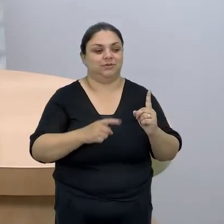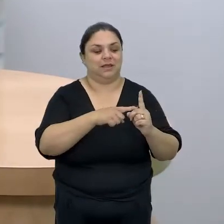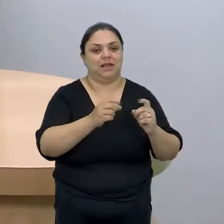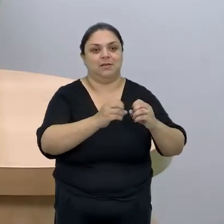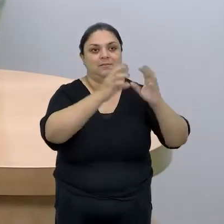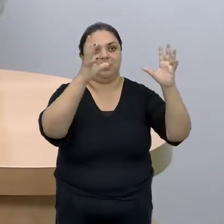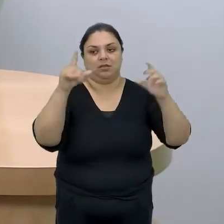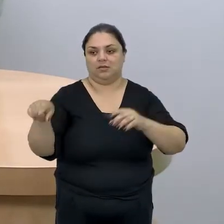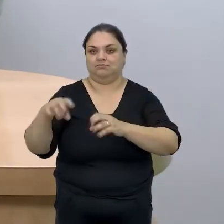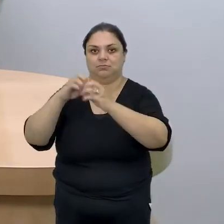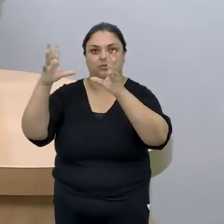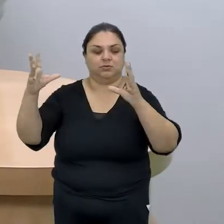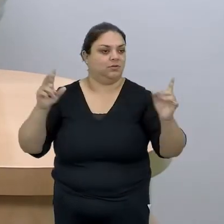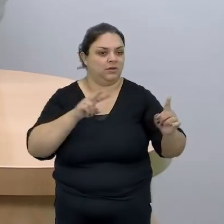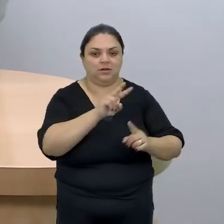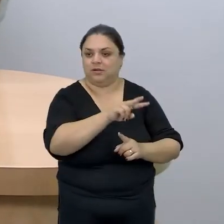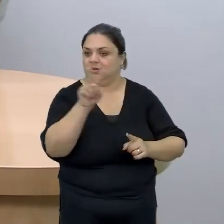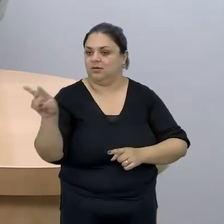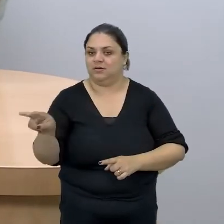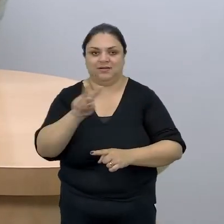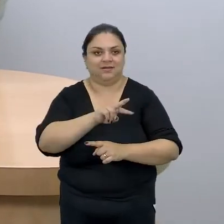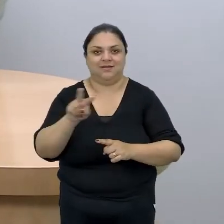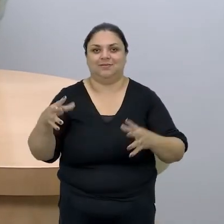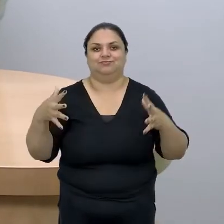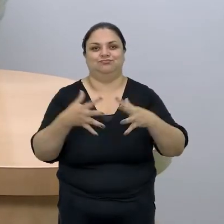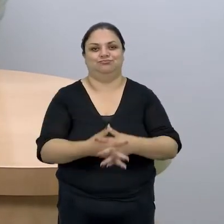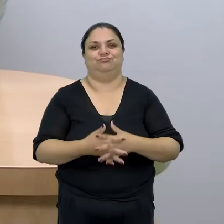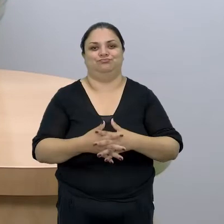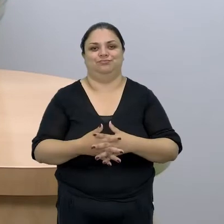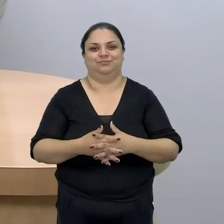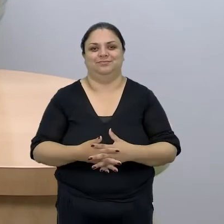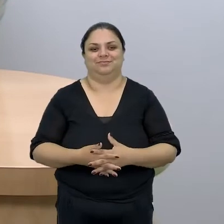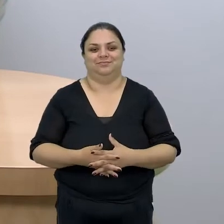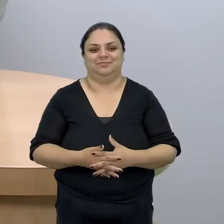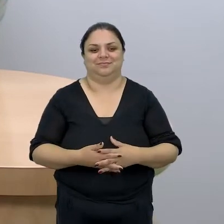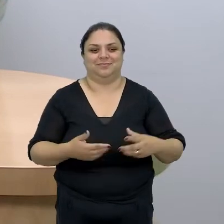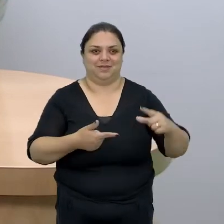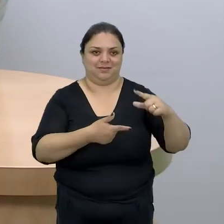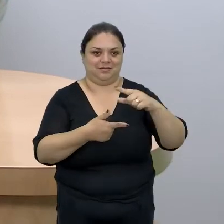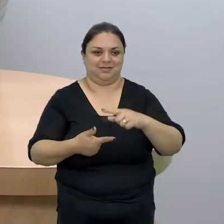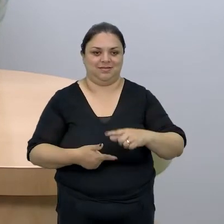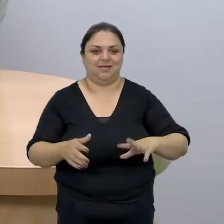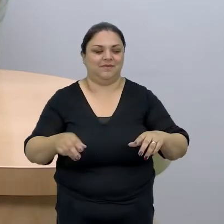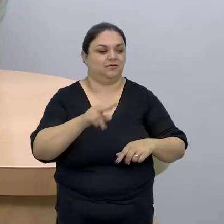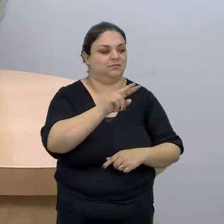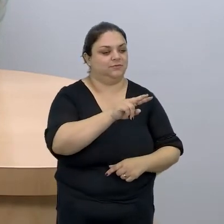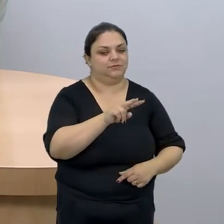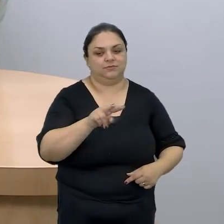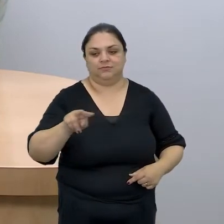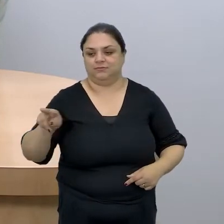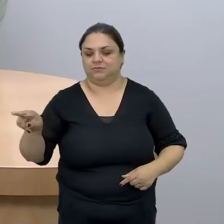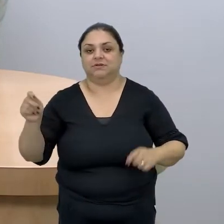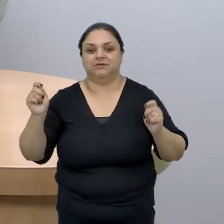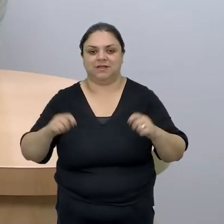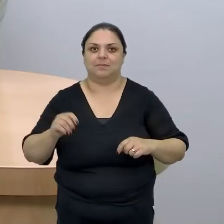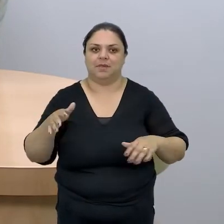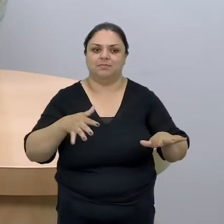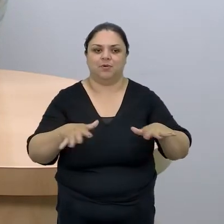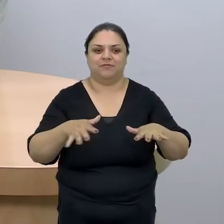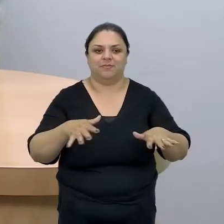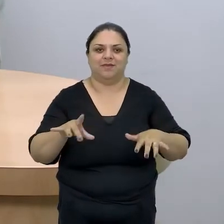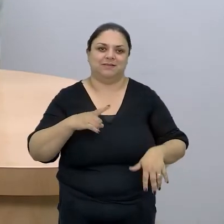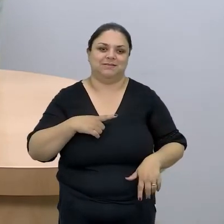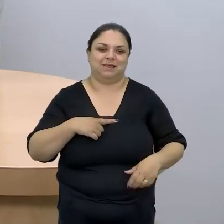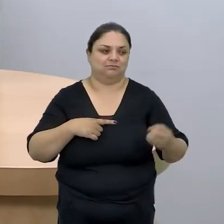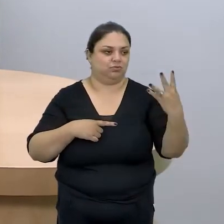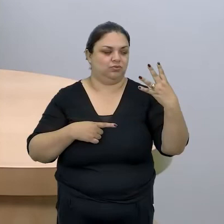outro também com balãozinho. E aí você vai falar, qual que eu vou ler primeiro? Se é história em quadrinhos, a gente lê da esquerda pra direita. Sim. Mas, Tem movimento. então não